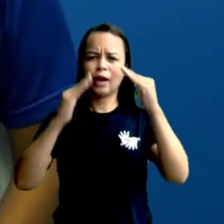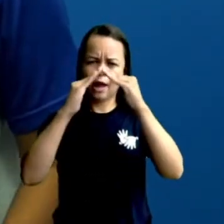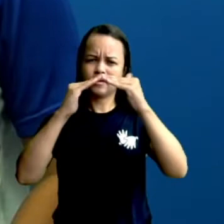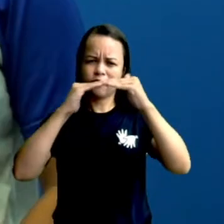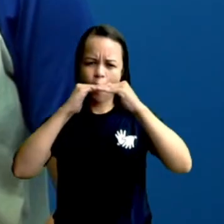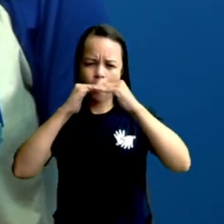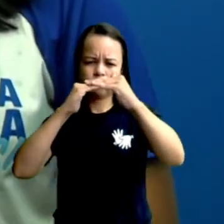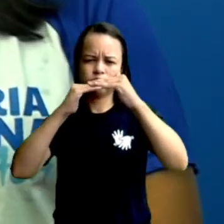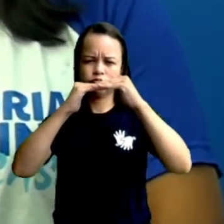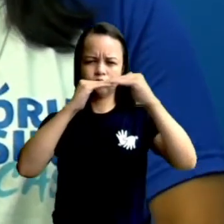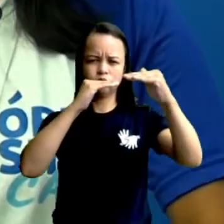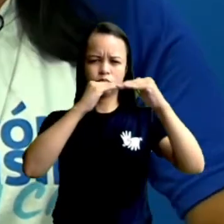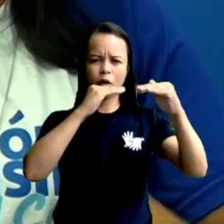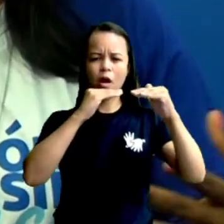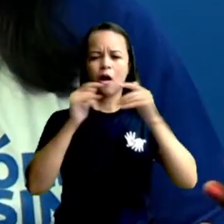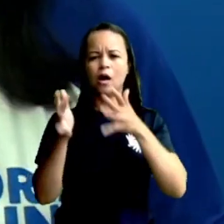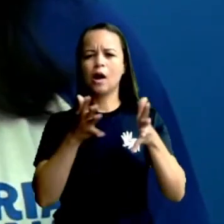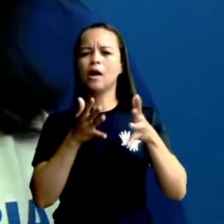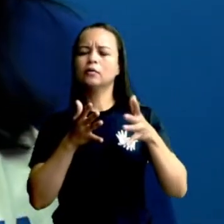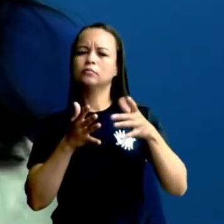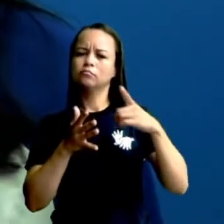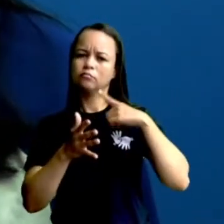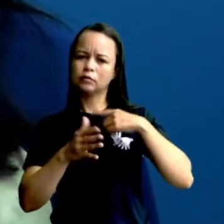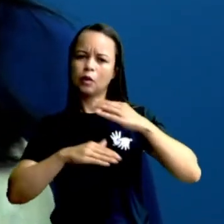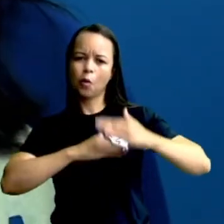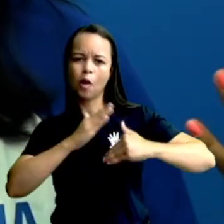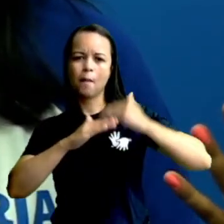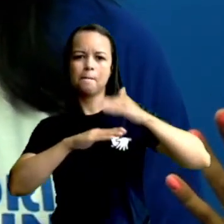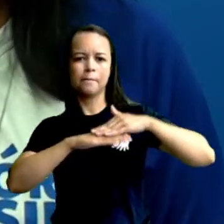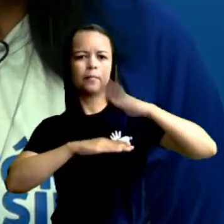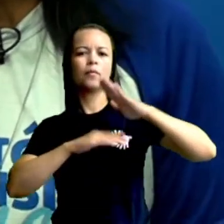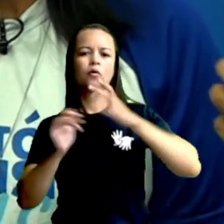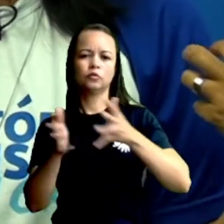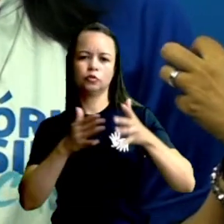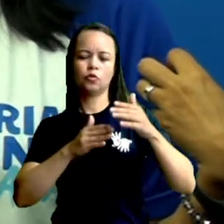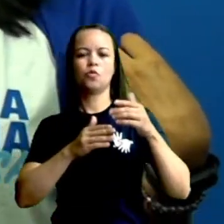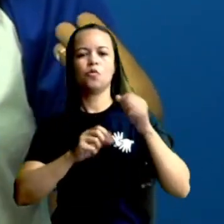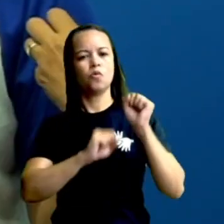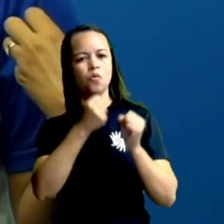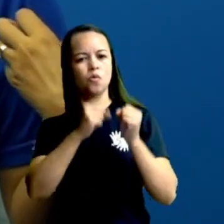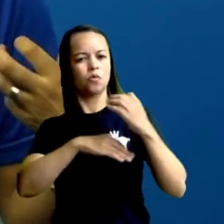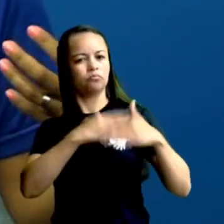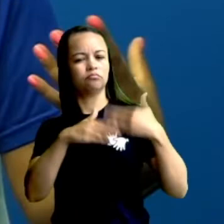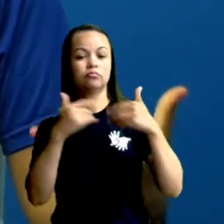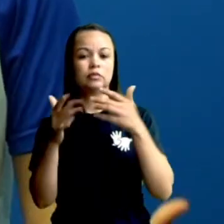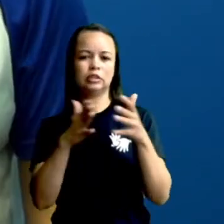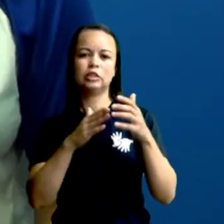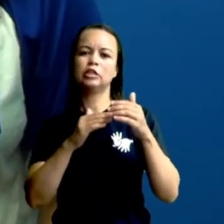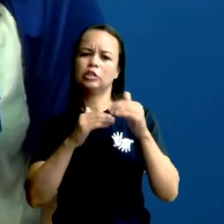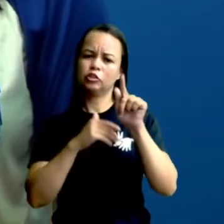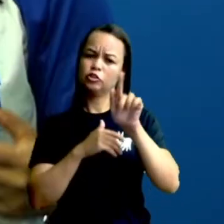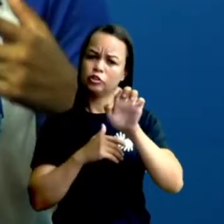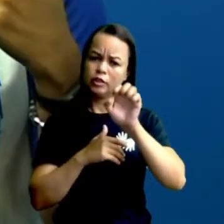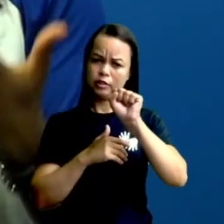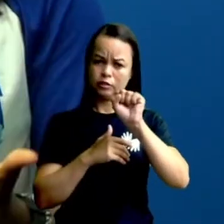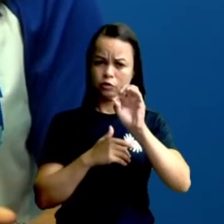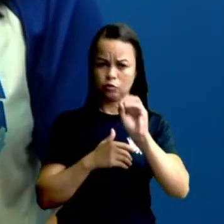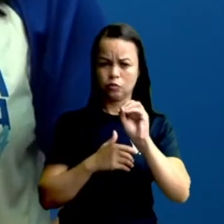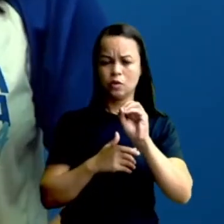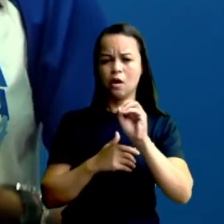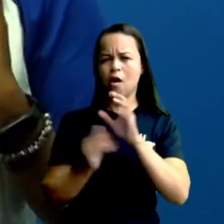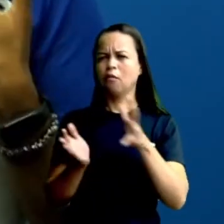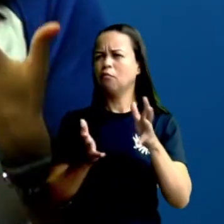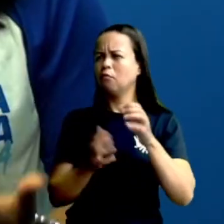95%. Mas ela é uma grande produtora de gesso. Olha, isso é importante, professora. Sim, é